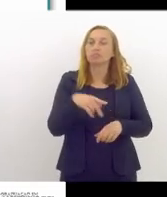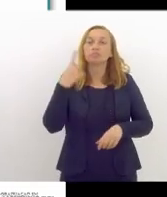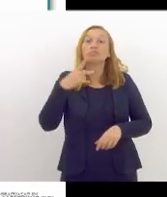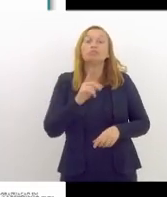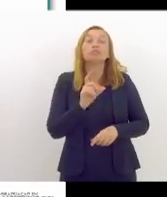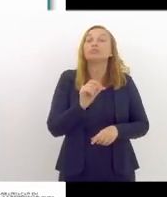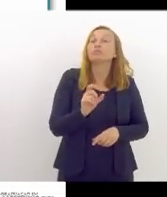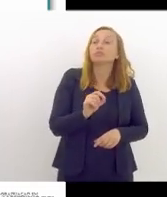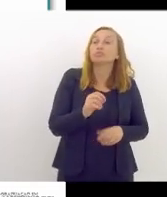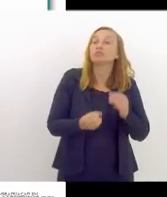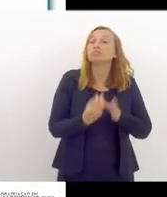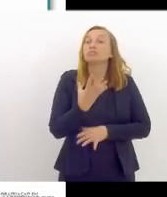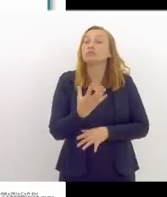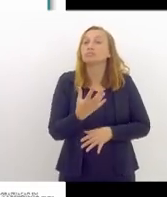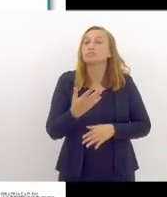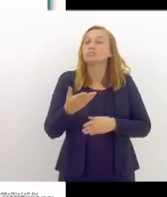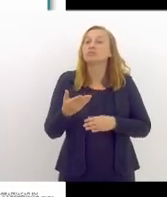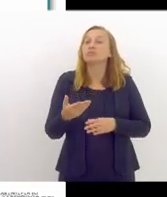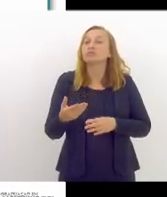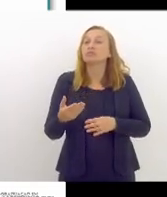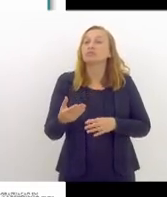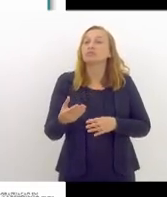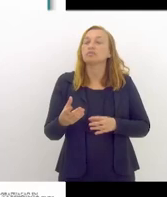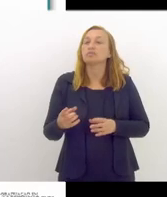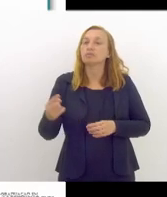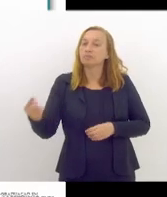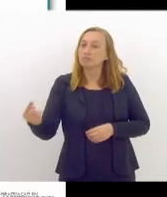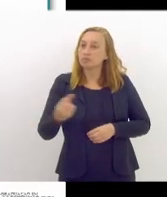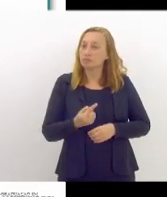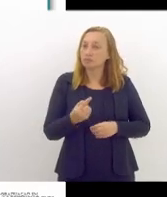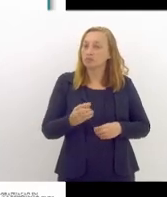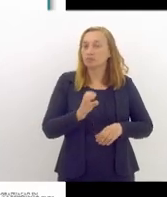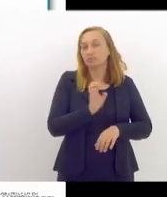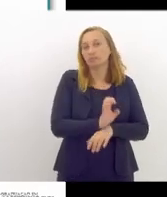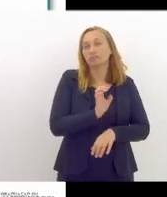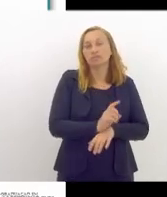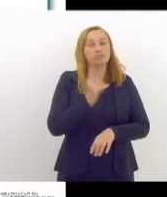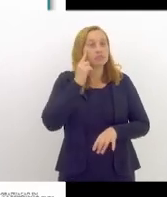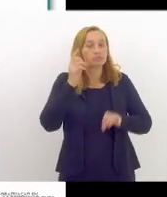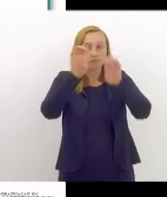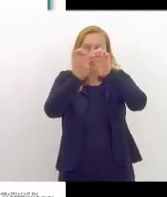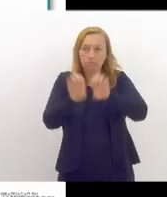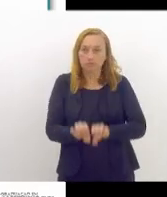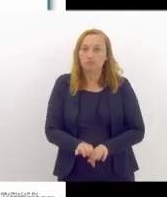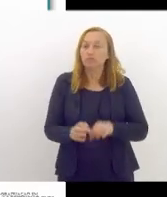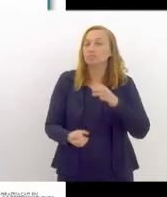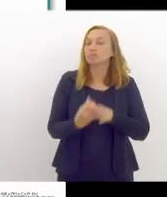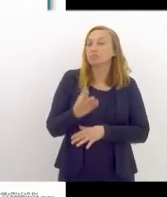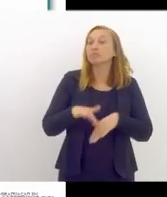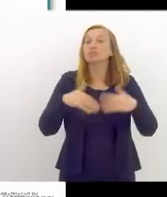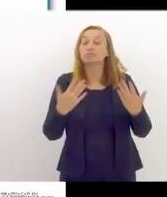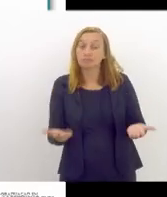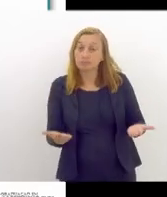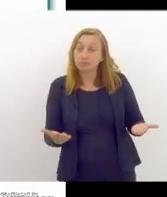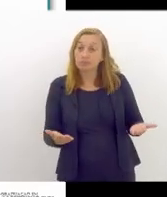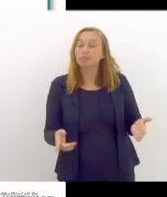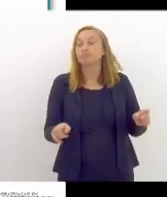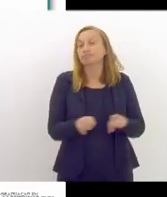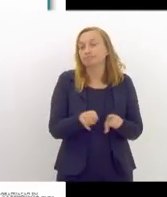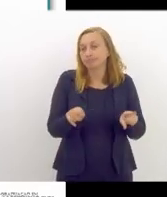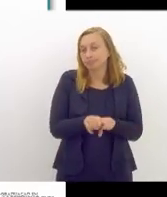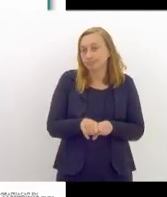de trazer essa cadeia produtiva para o estado de modo adensa a estrutura produtiva né então é também